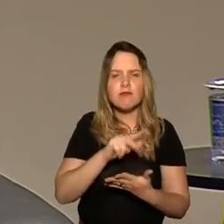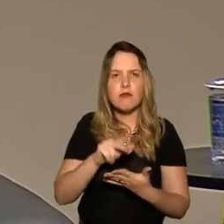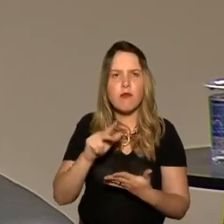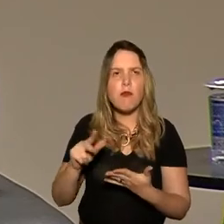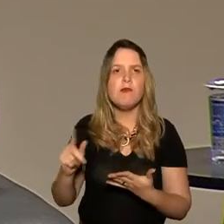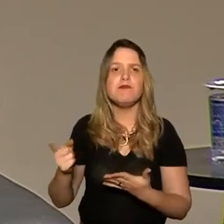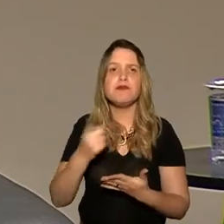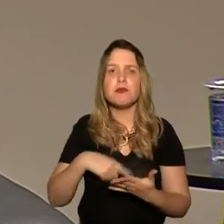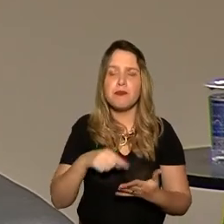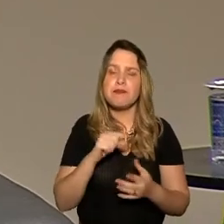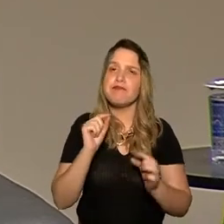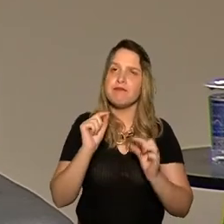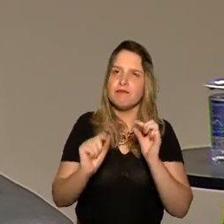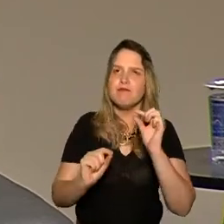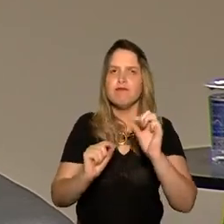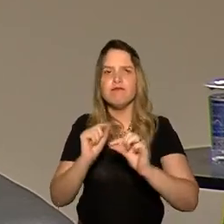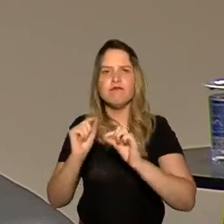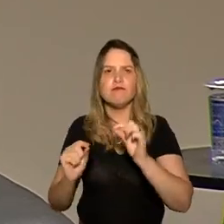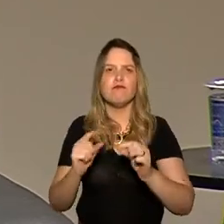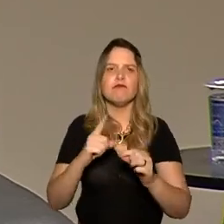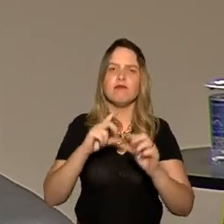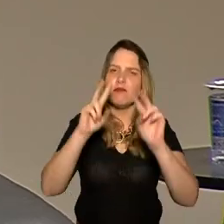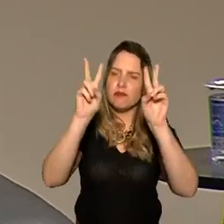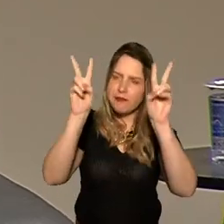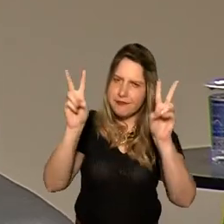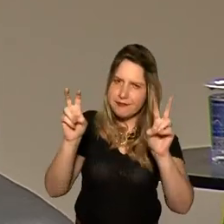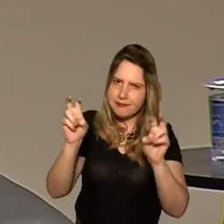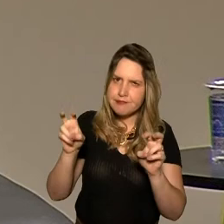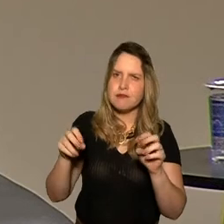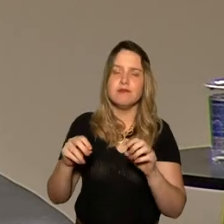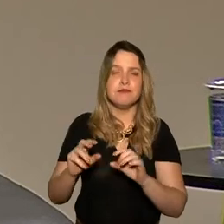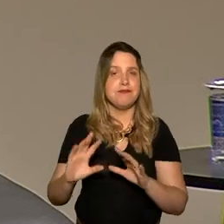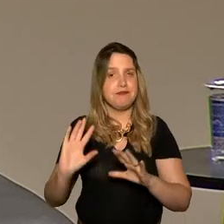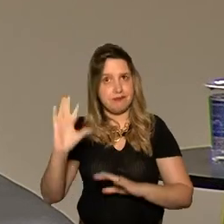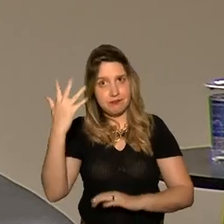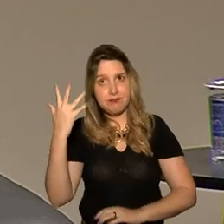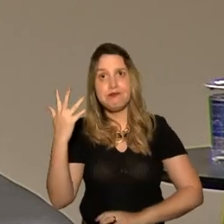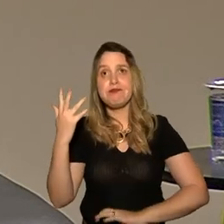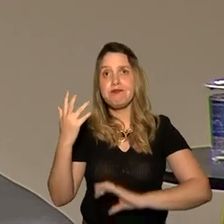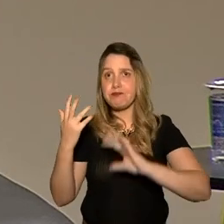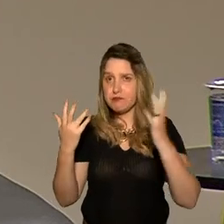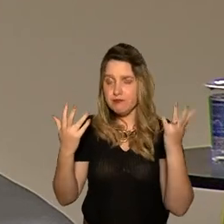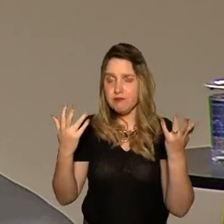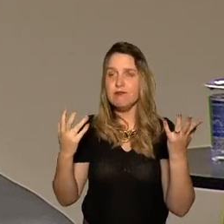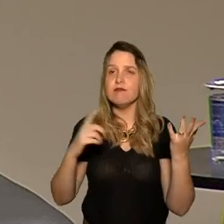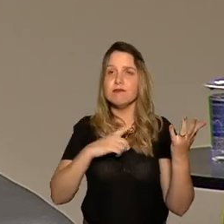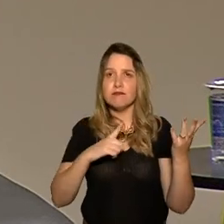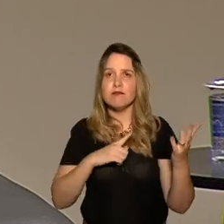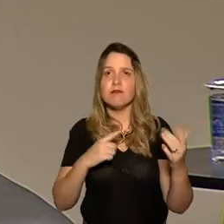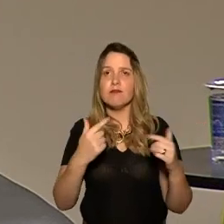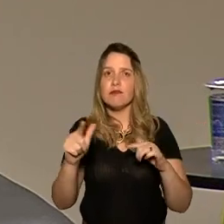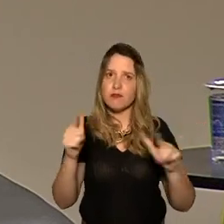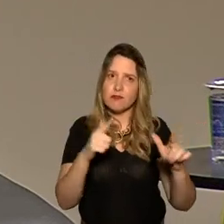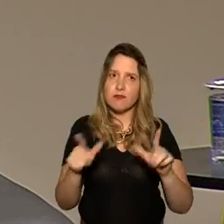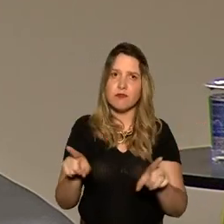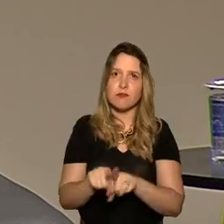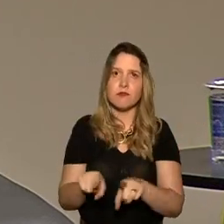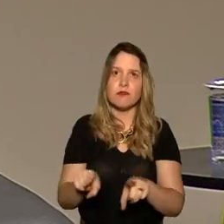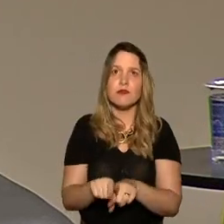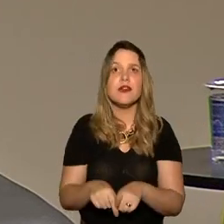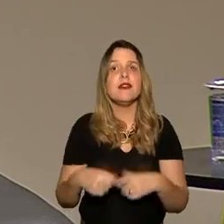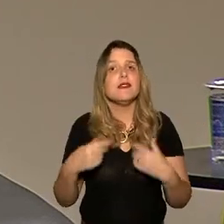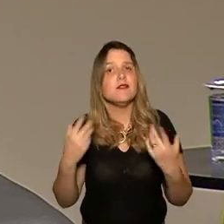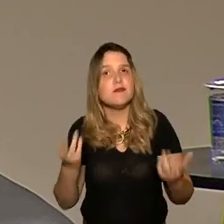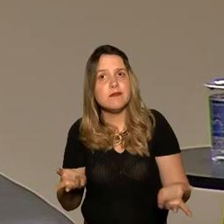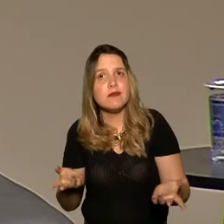existem para mudar um pouco o esquema e a própria equação que tá ali vigindo é uma outra parte do problema né